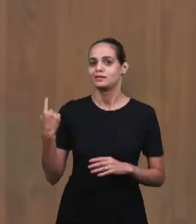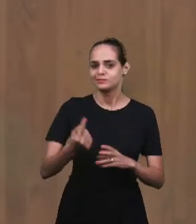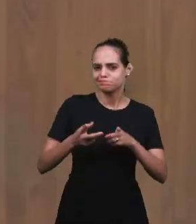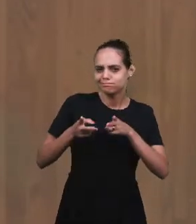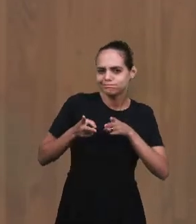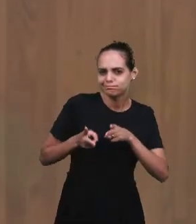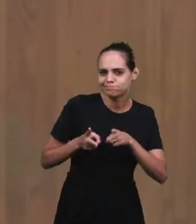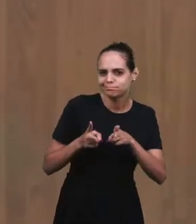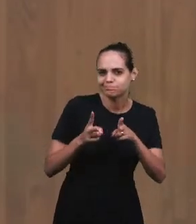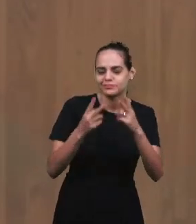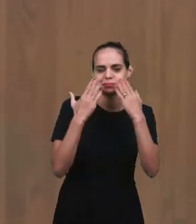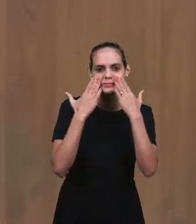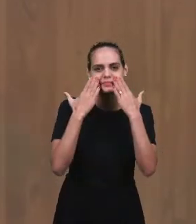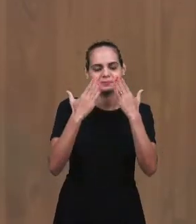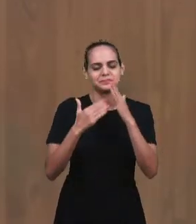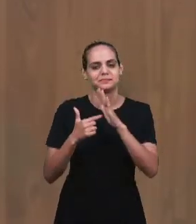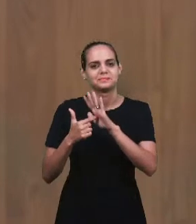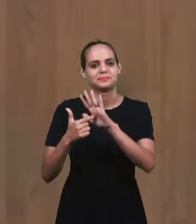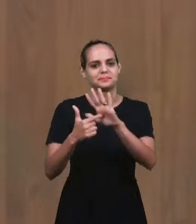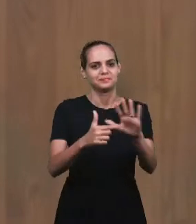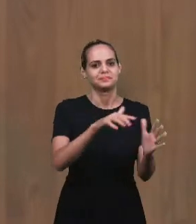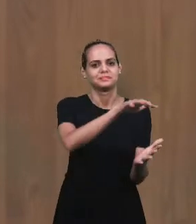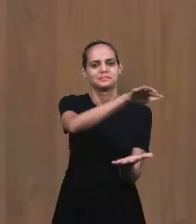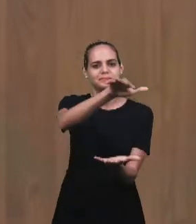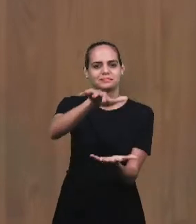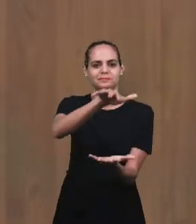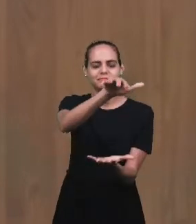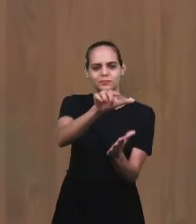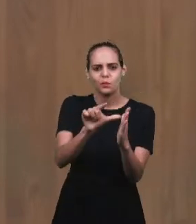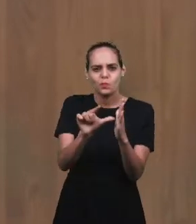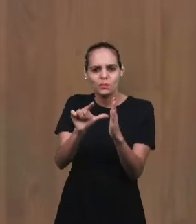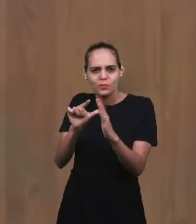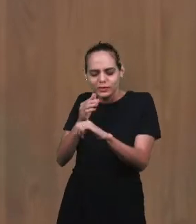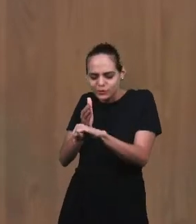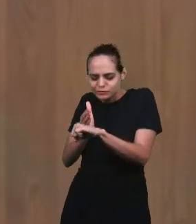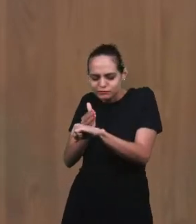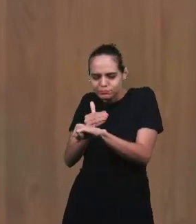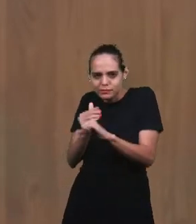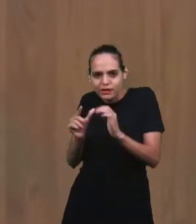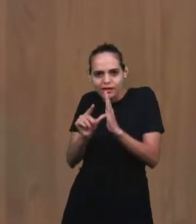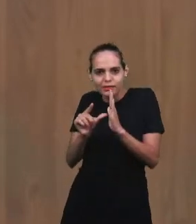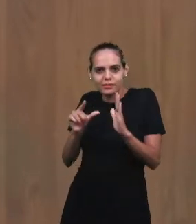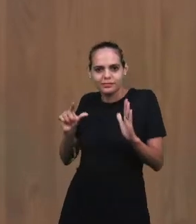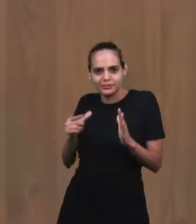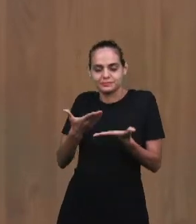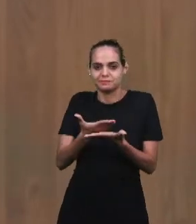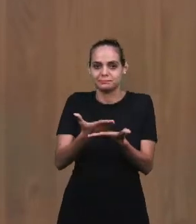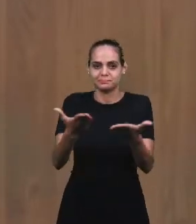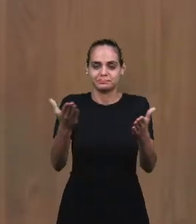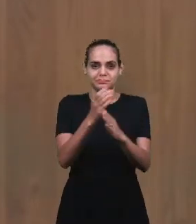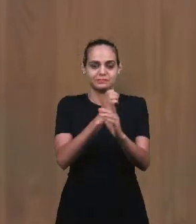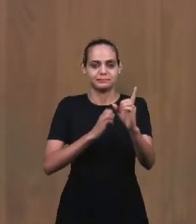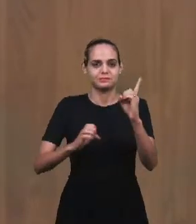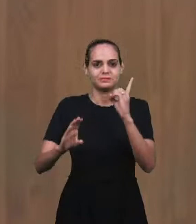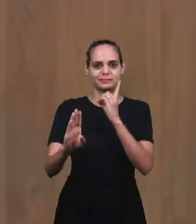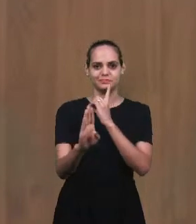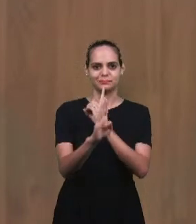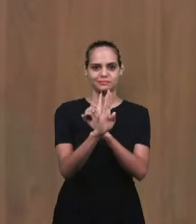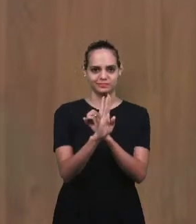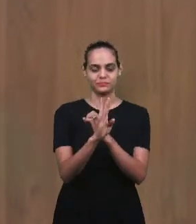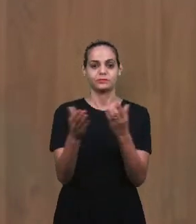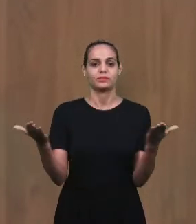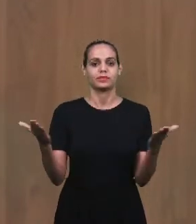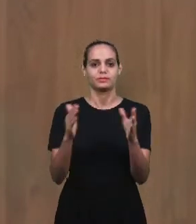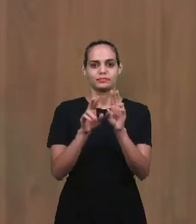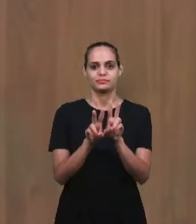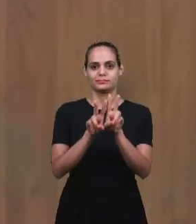aqui apresentamos e transmitimos um pouco mais cedo para os nossos irmãos na nossa Escola Bíblica Dominical. E o nosso assunto